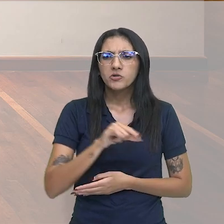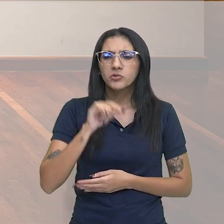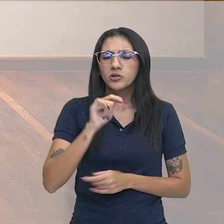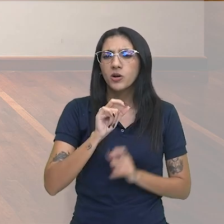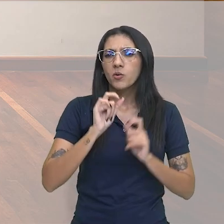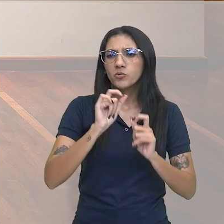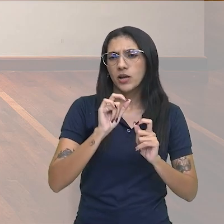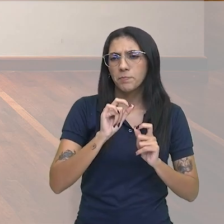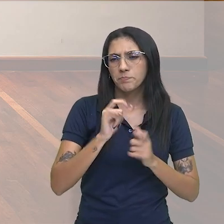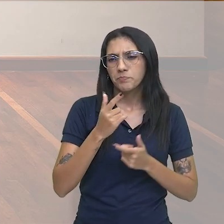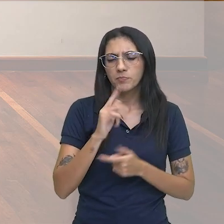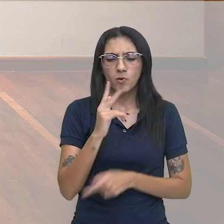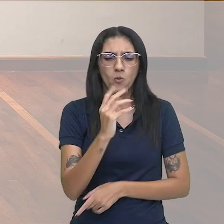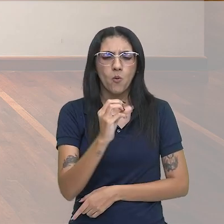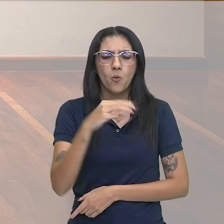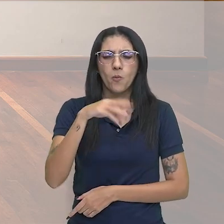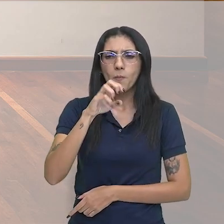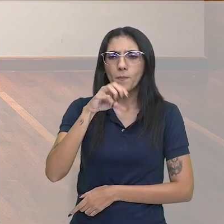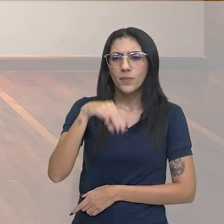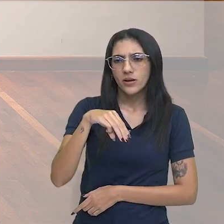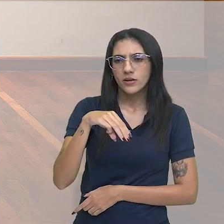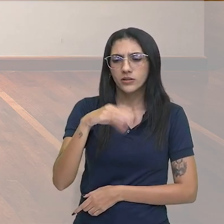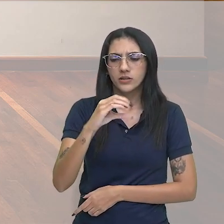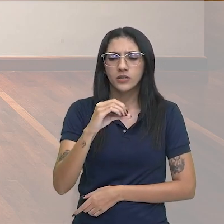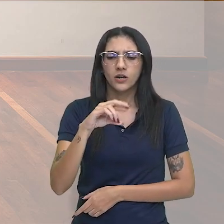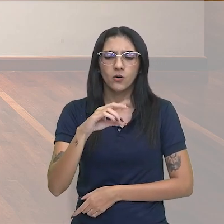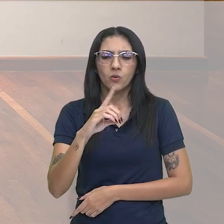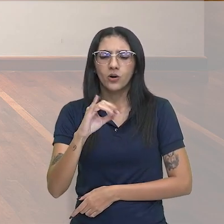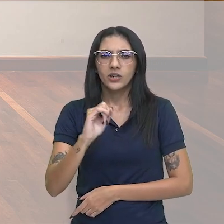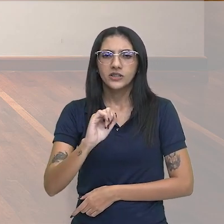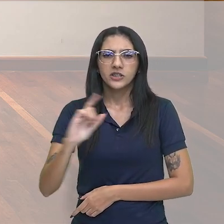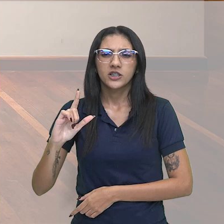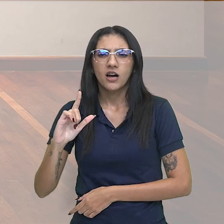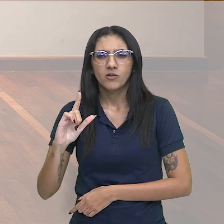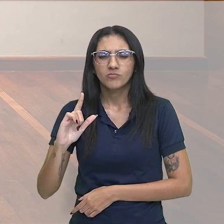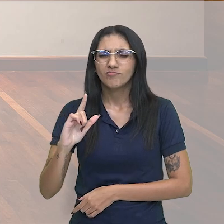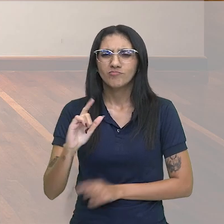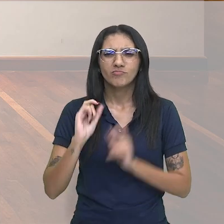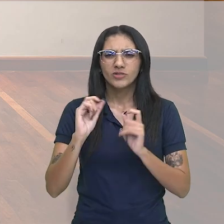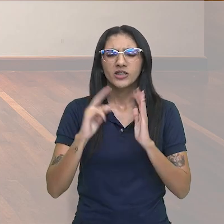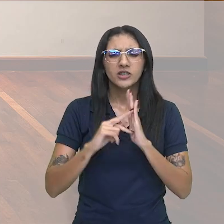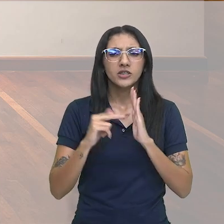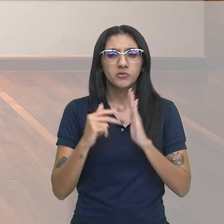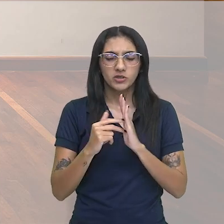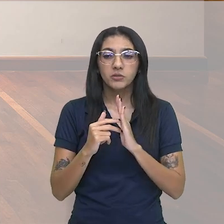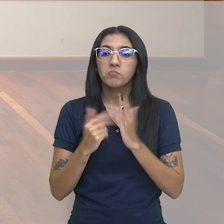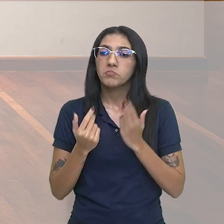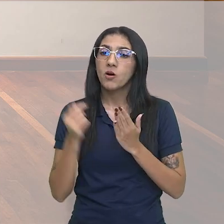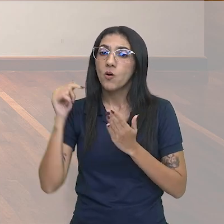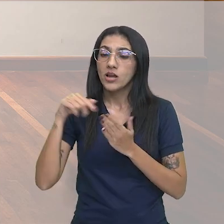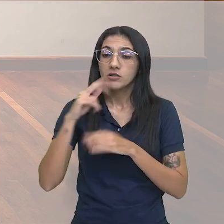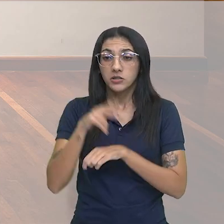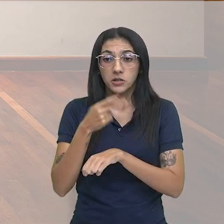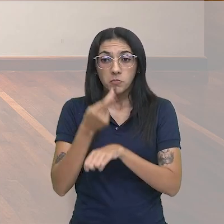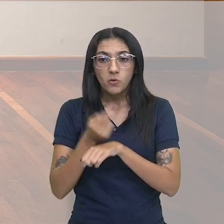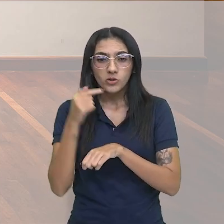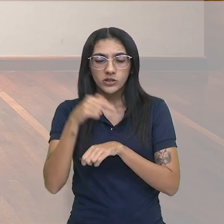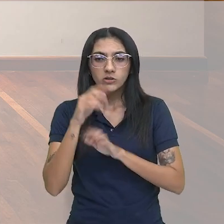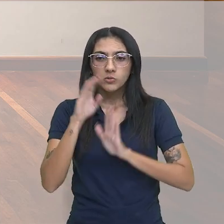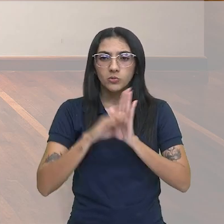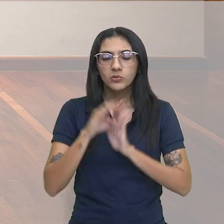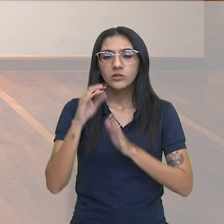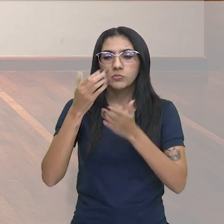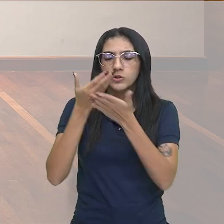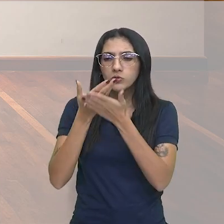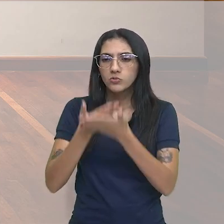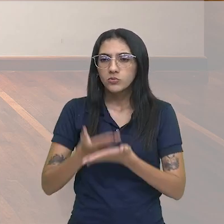homem cordial, né? Ele criou um tipo ideal, que é o homem cordial, para, a partir daí, estudar o homem